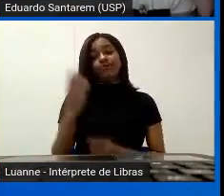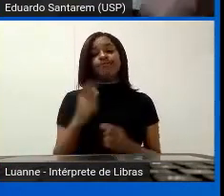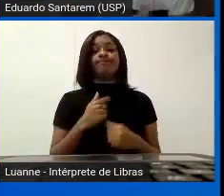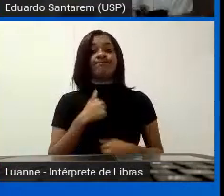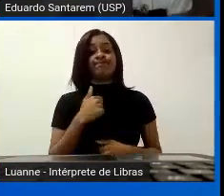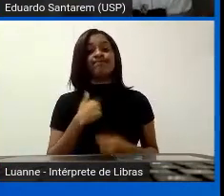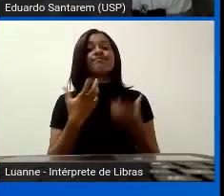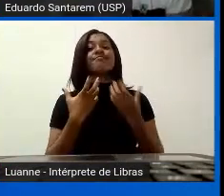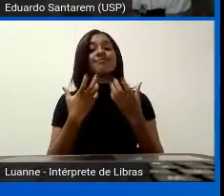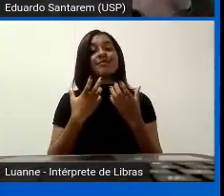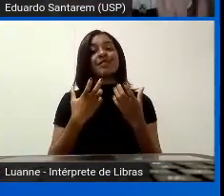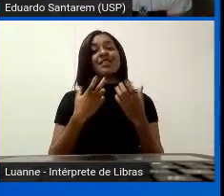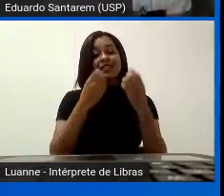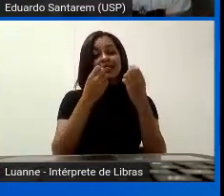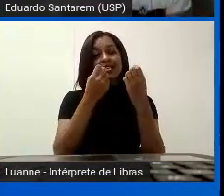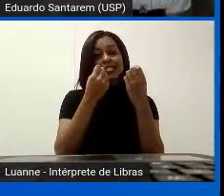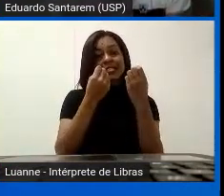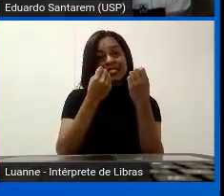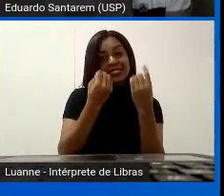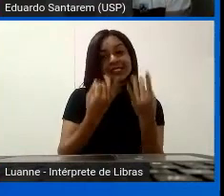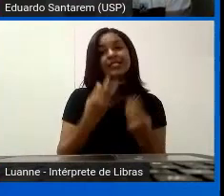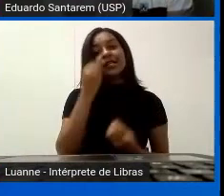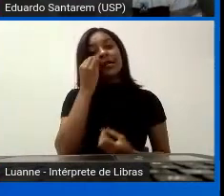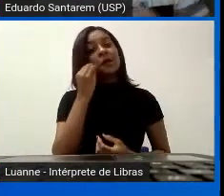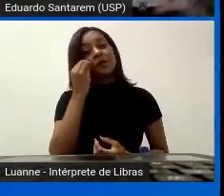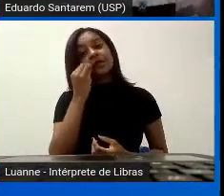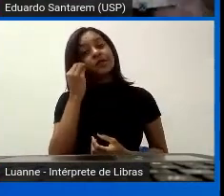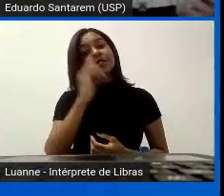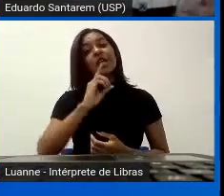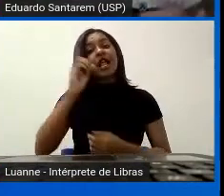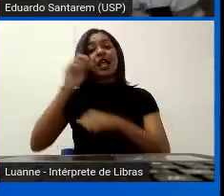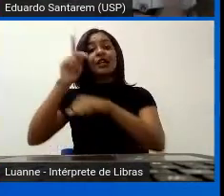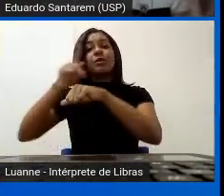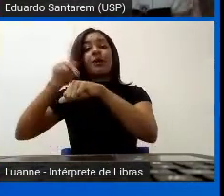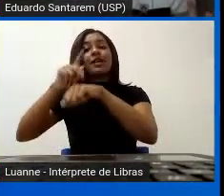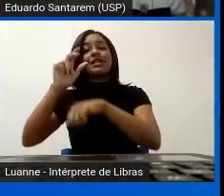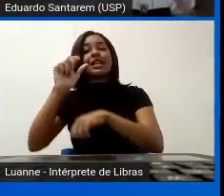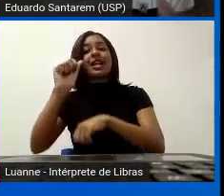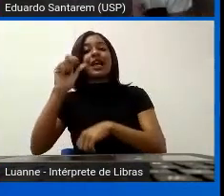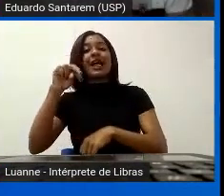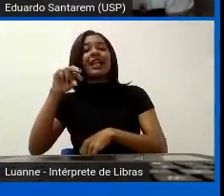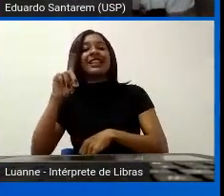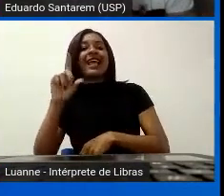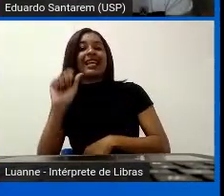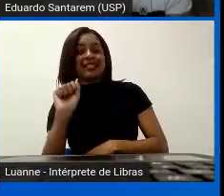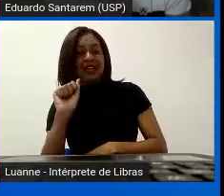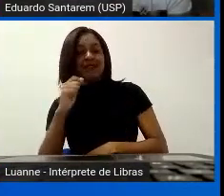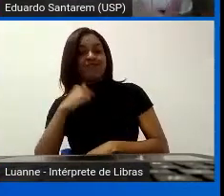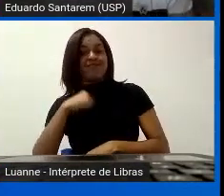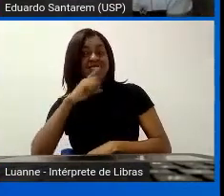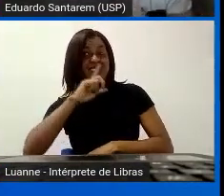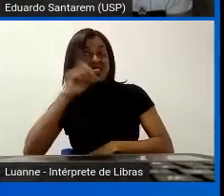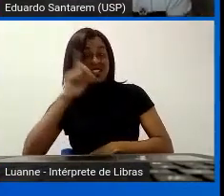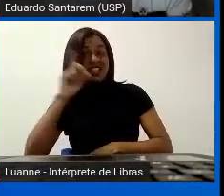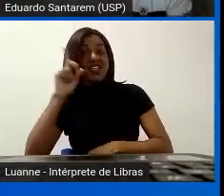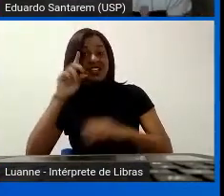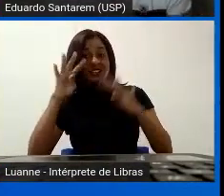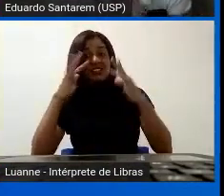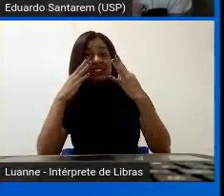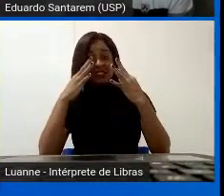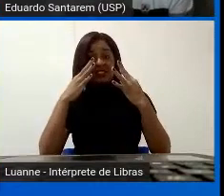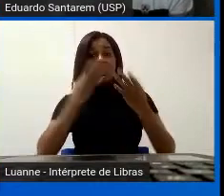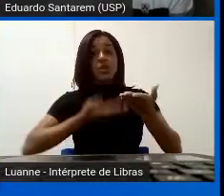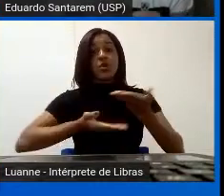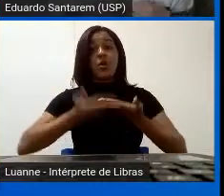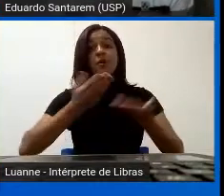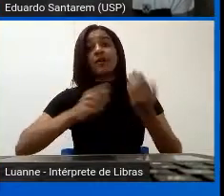que eu tive no Canadá eu fiquei um ano morando no Canadá minhas crianças estudaram lá tal e aí tem algumas coisas que me chamaram muito a atenção e aí eu queria compartilhar isso com vocês porque eu acho muito